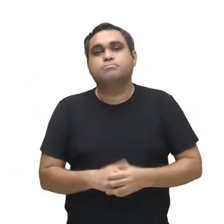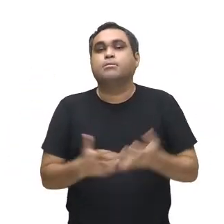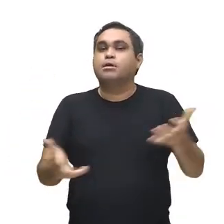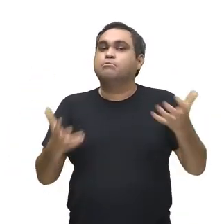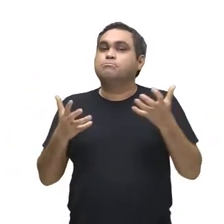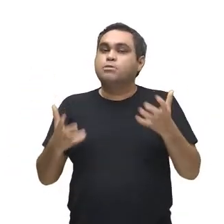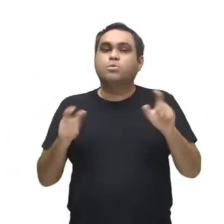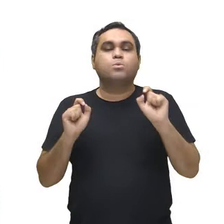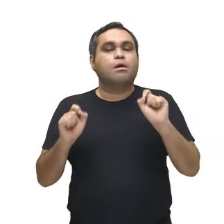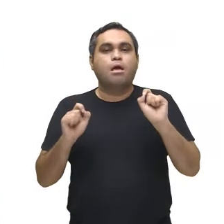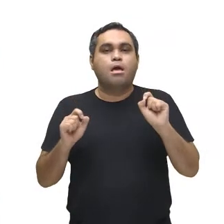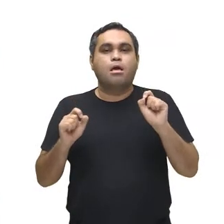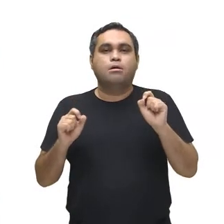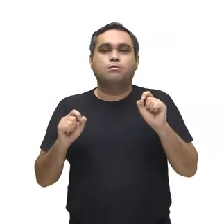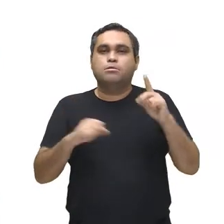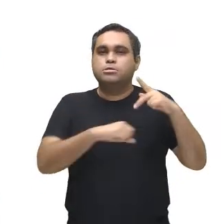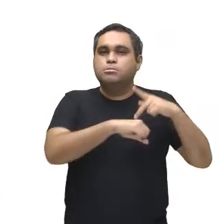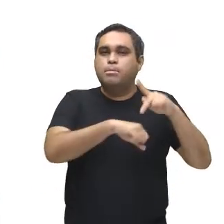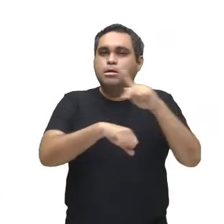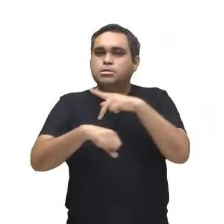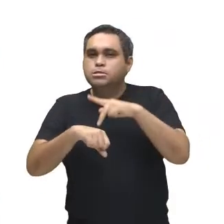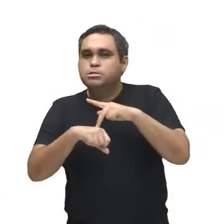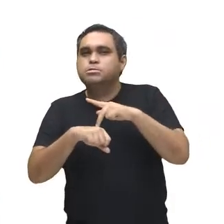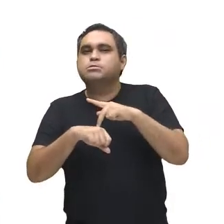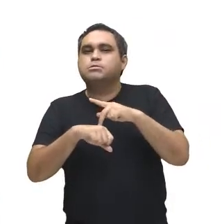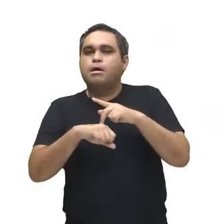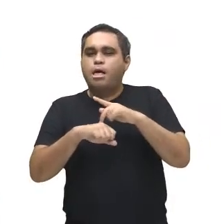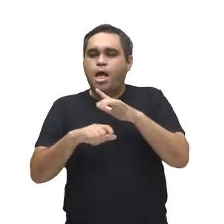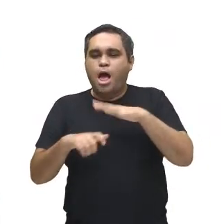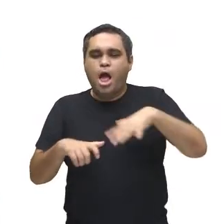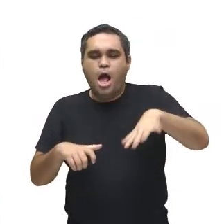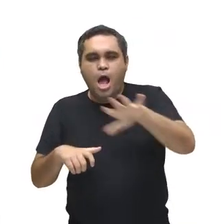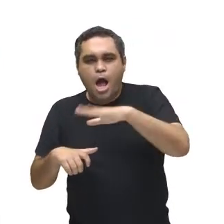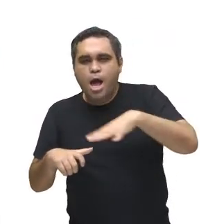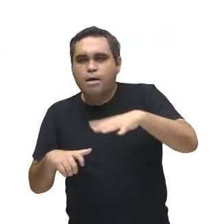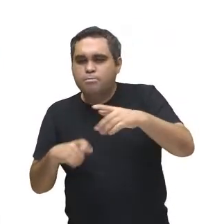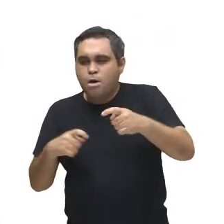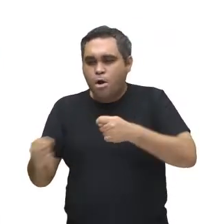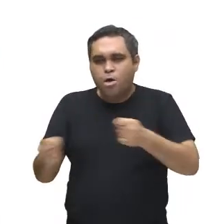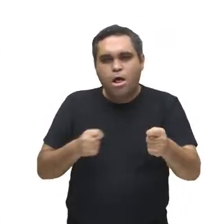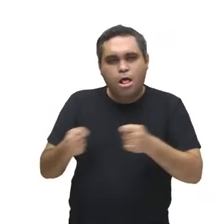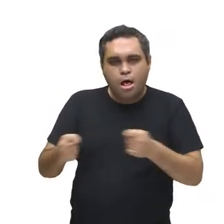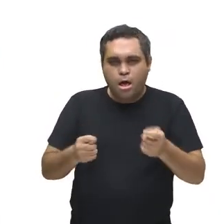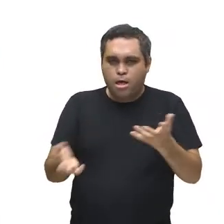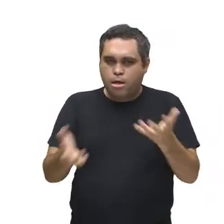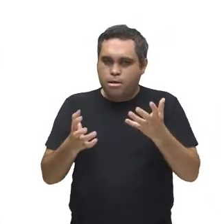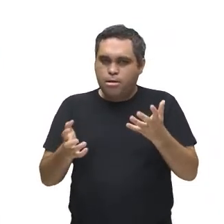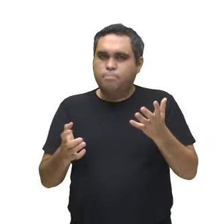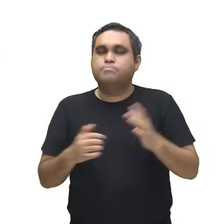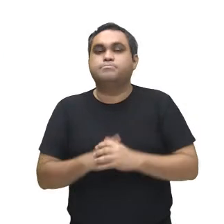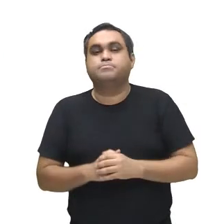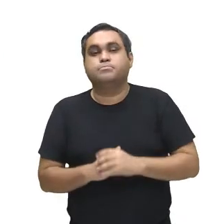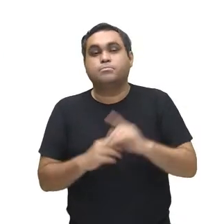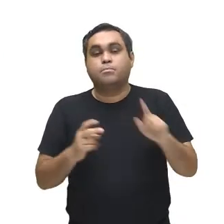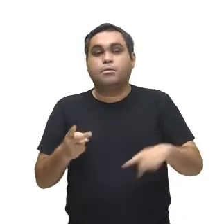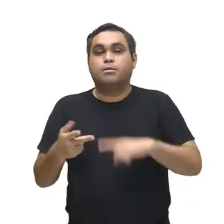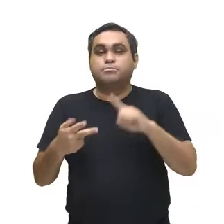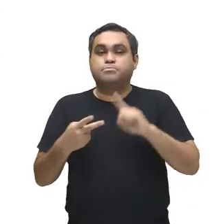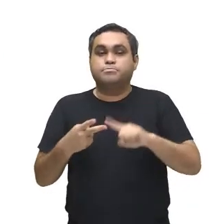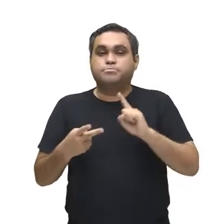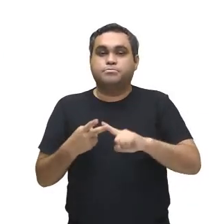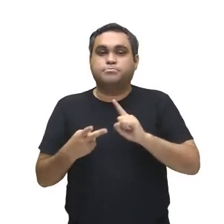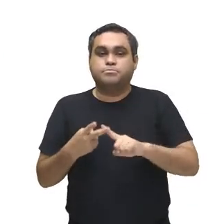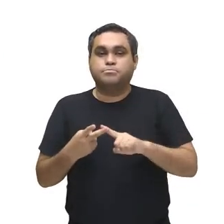mais áreas de influência e colônias para o seu controle. A desagregação do